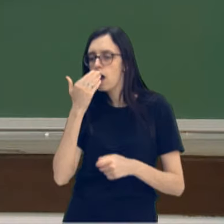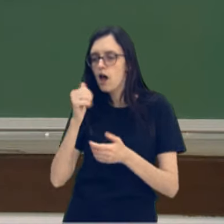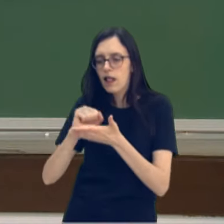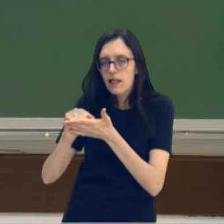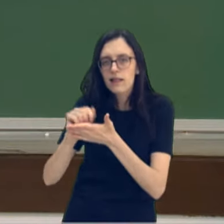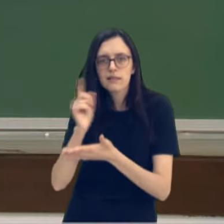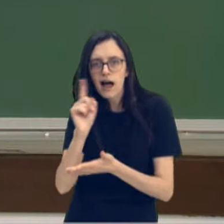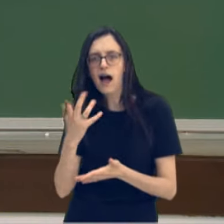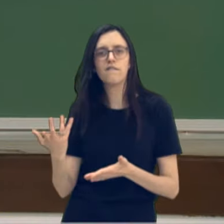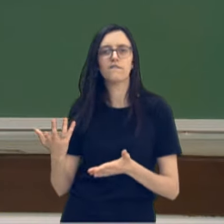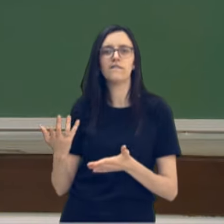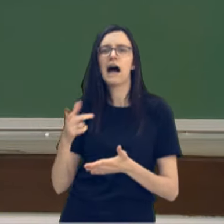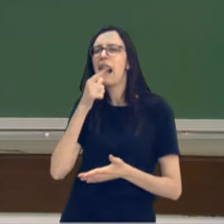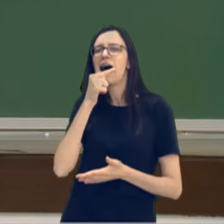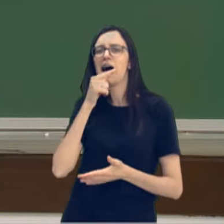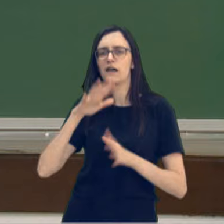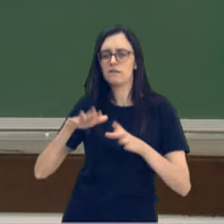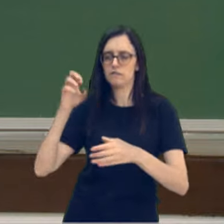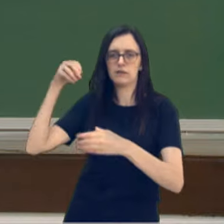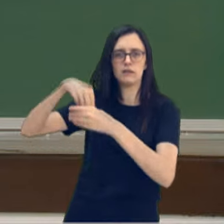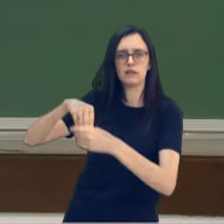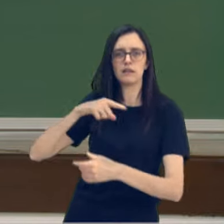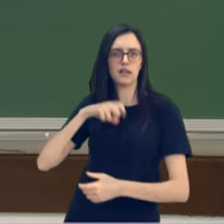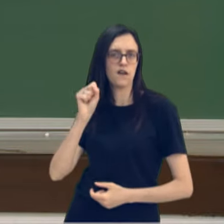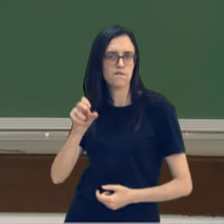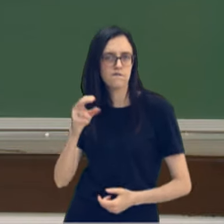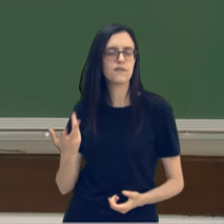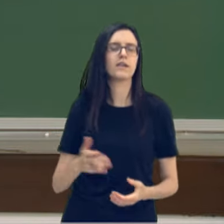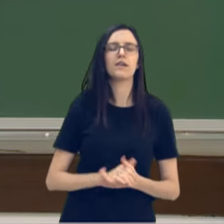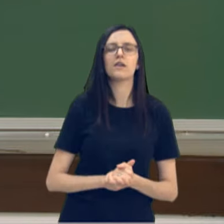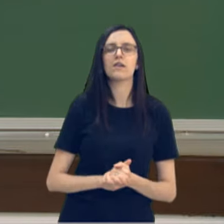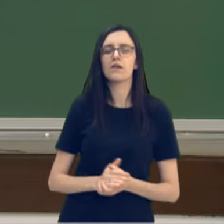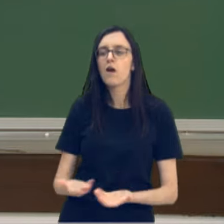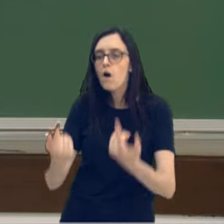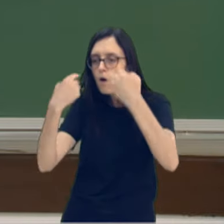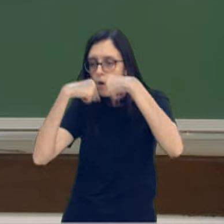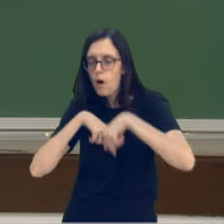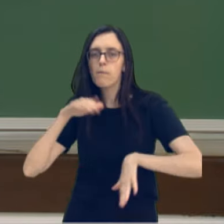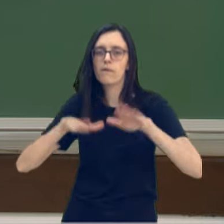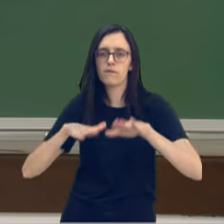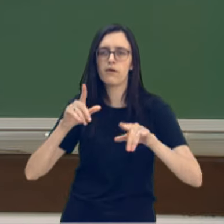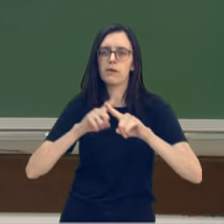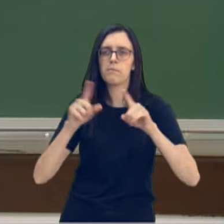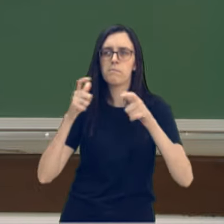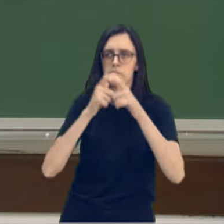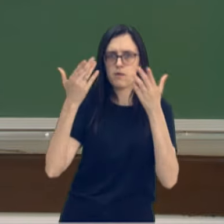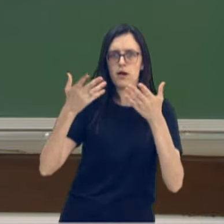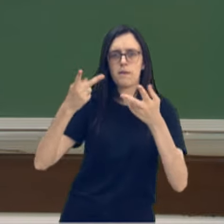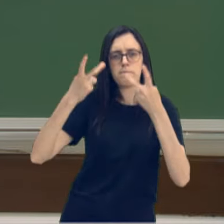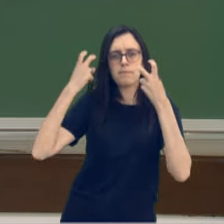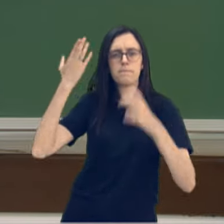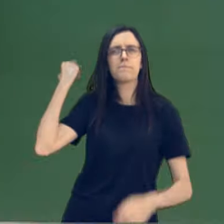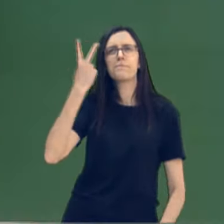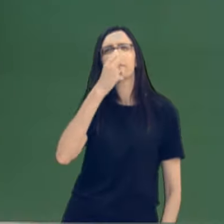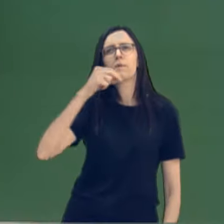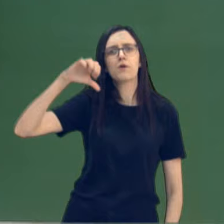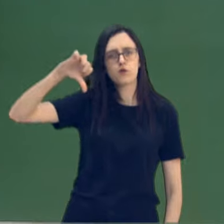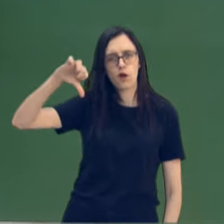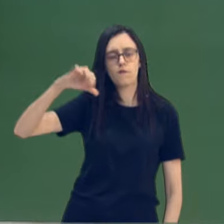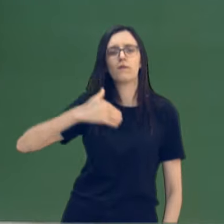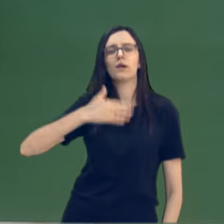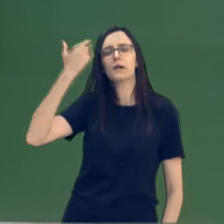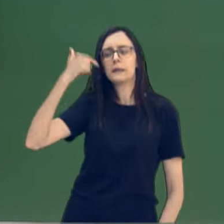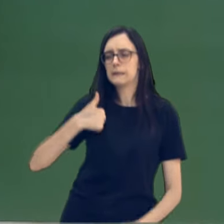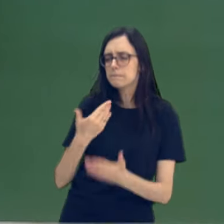lavados, uma água contaminada. No tempo de corona, agora o pessoal está aumentando o nível de higiene. Eu lembro que em 2009, eu peguei